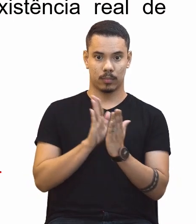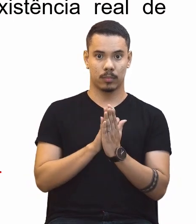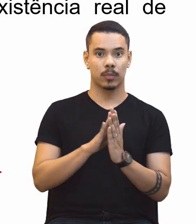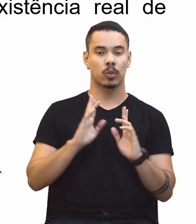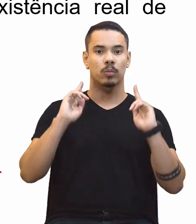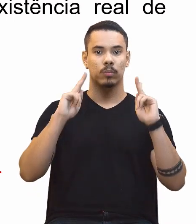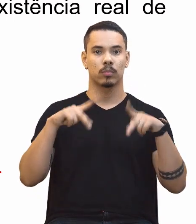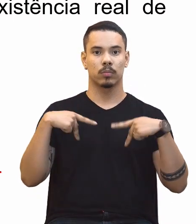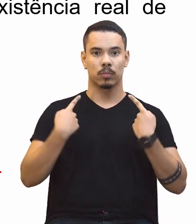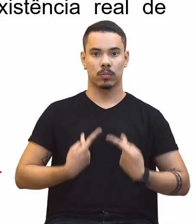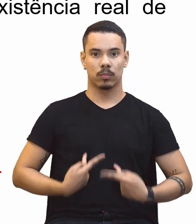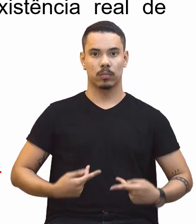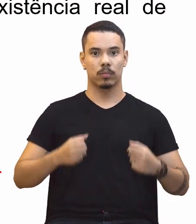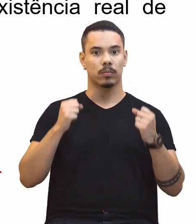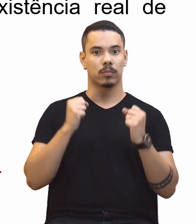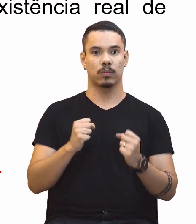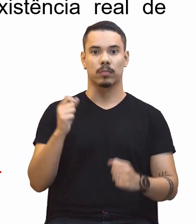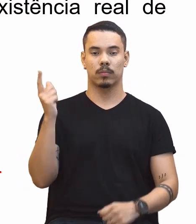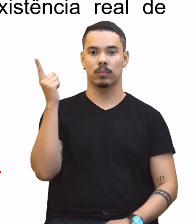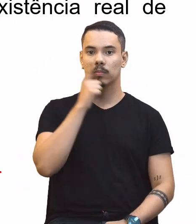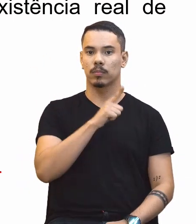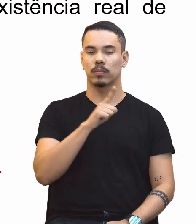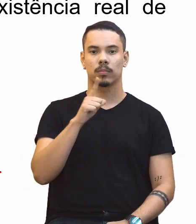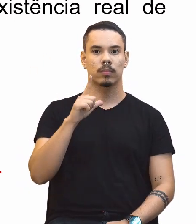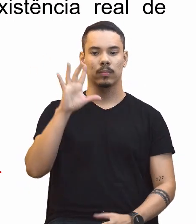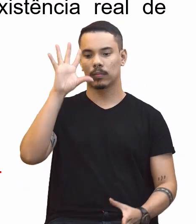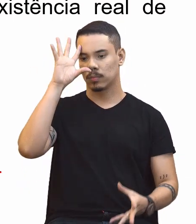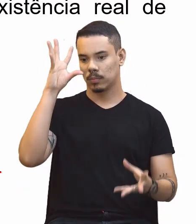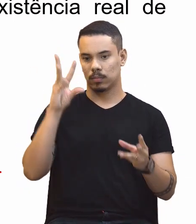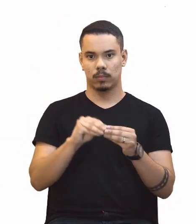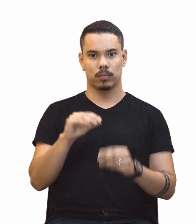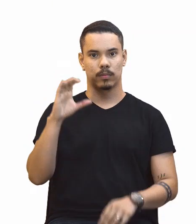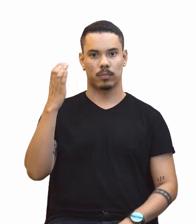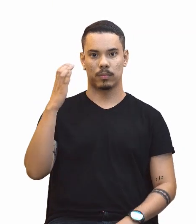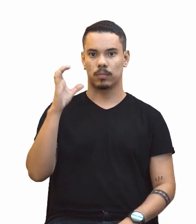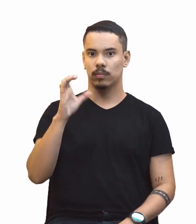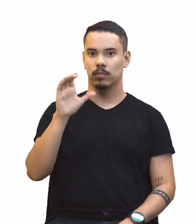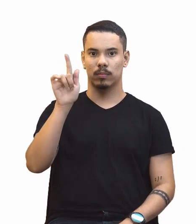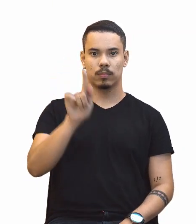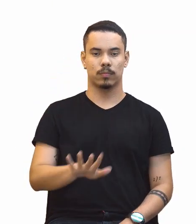humano pode atingir conclusões científicas de âmbito universal.